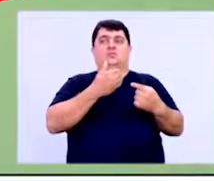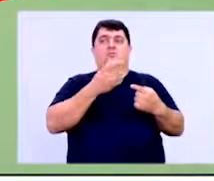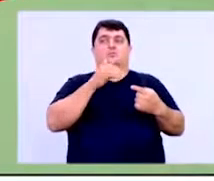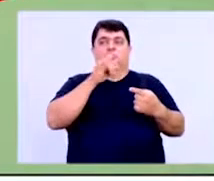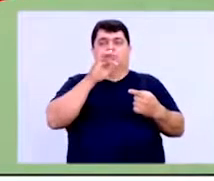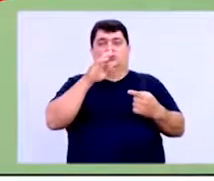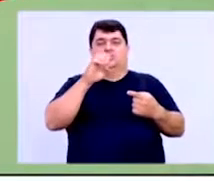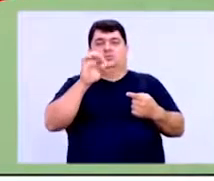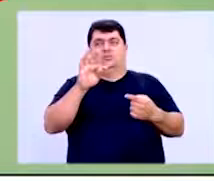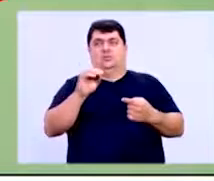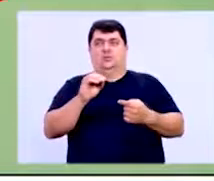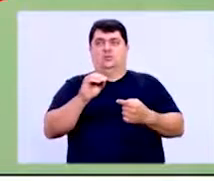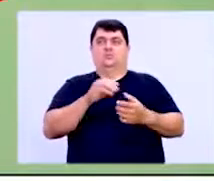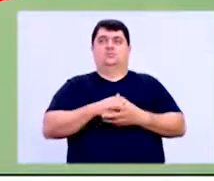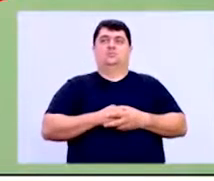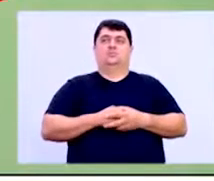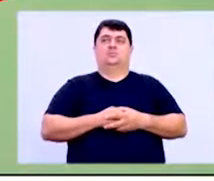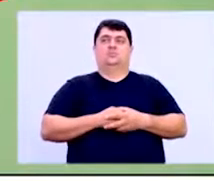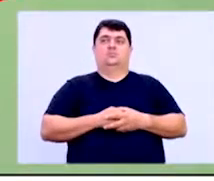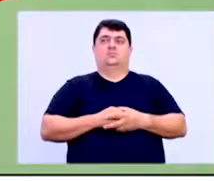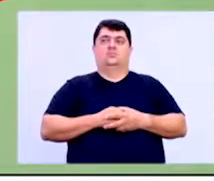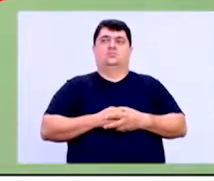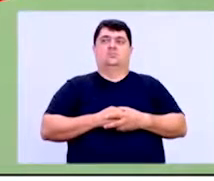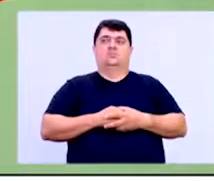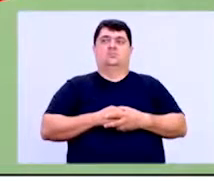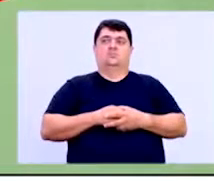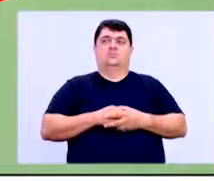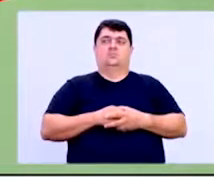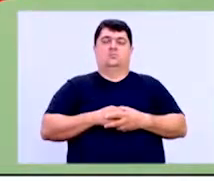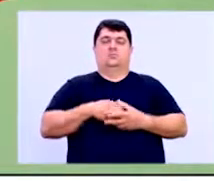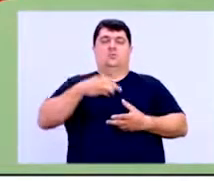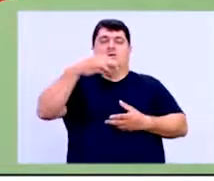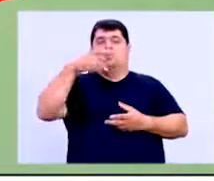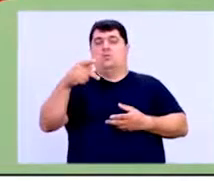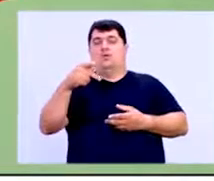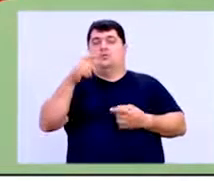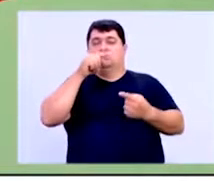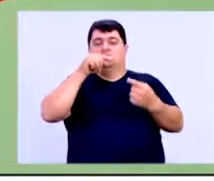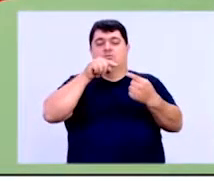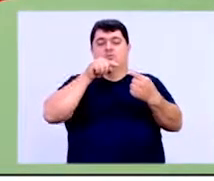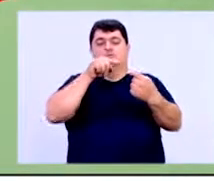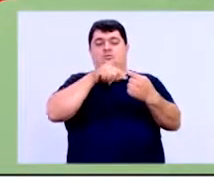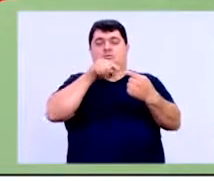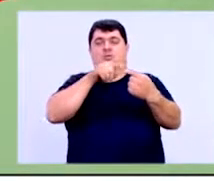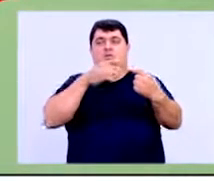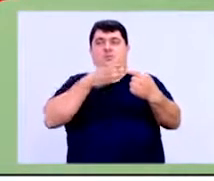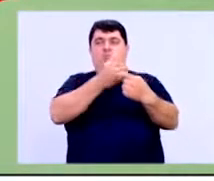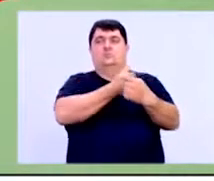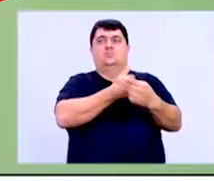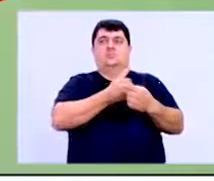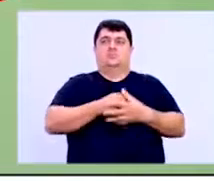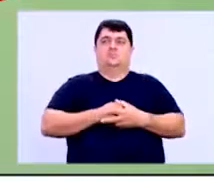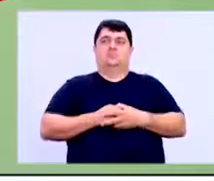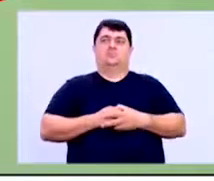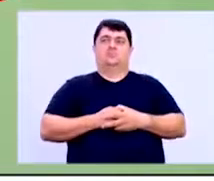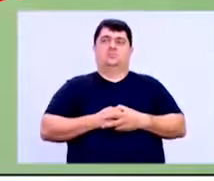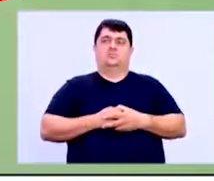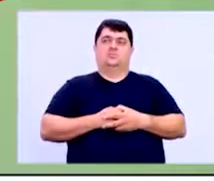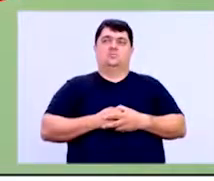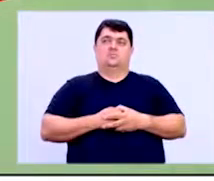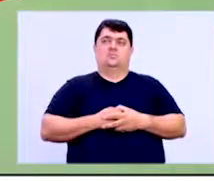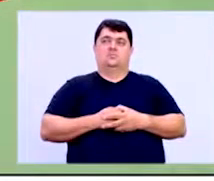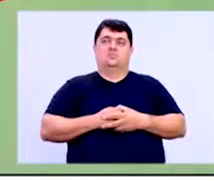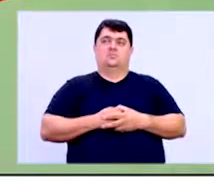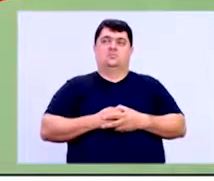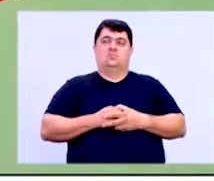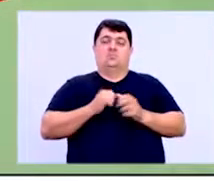Direto, certo? Matéria-prima usada. Isso é direto ou indireto? Direto. Não, isso aí pode cair alguma questão